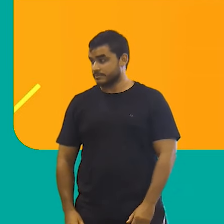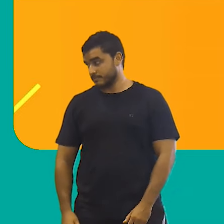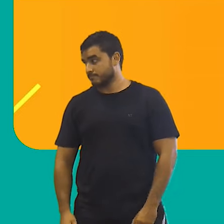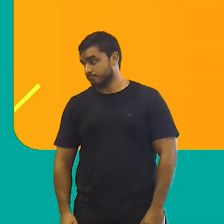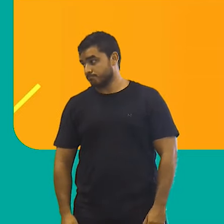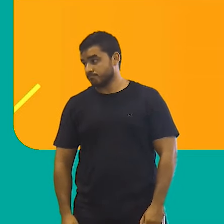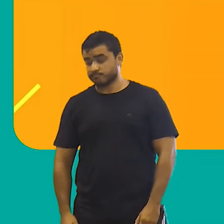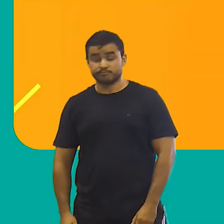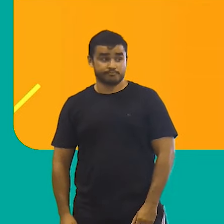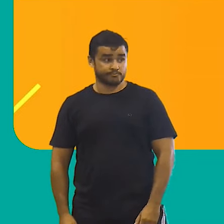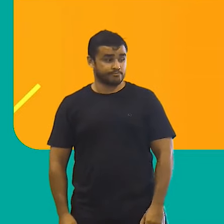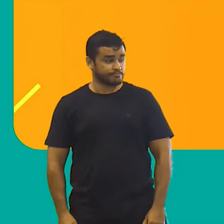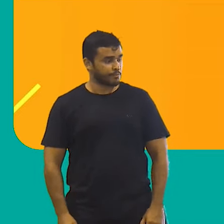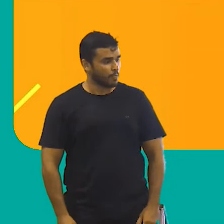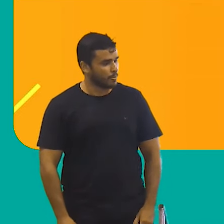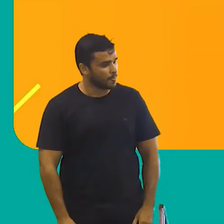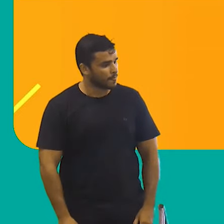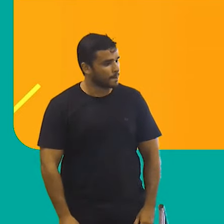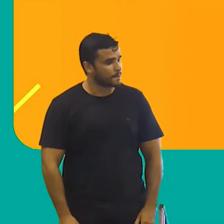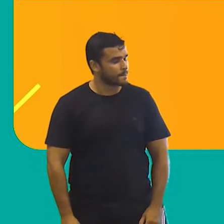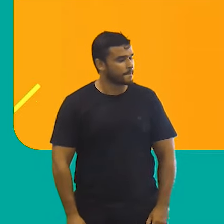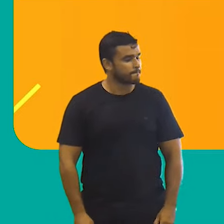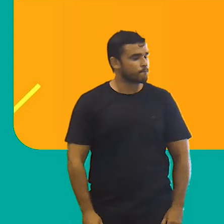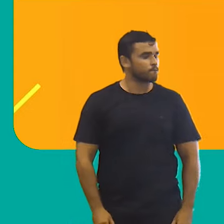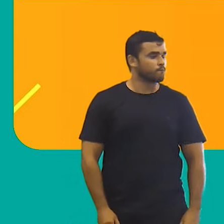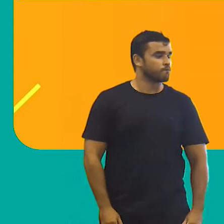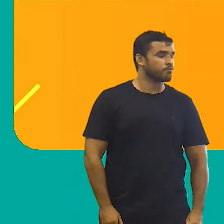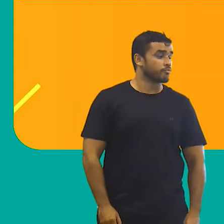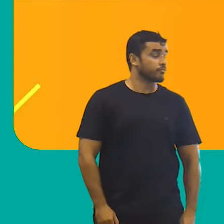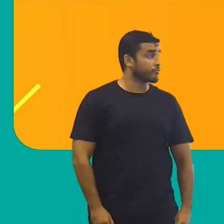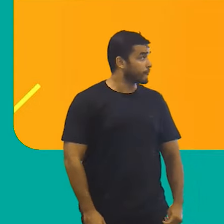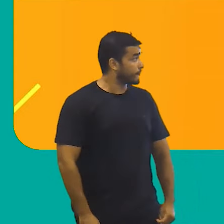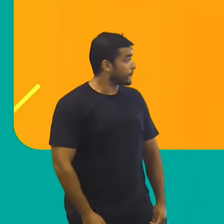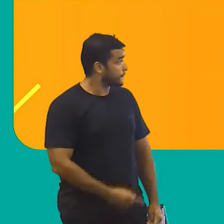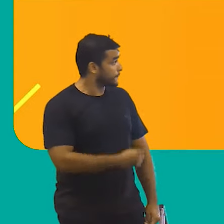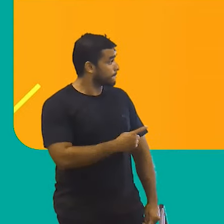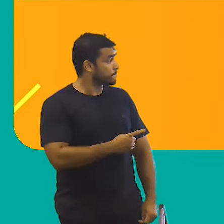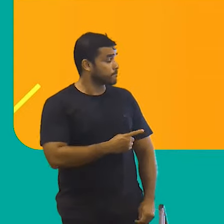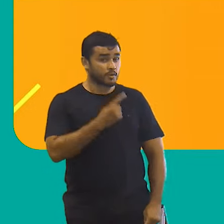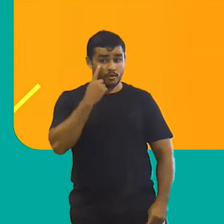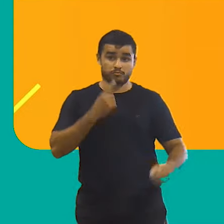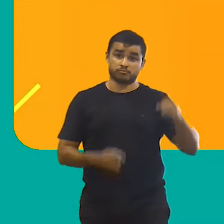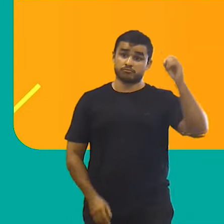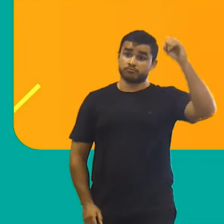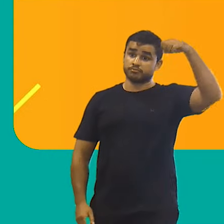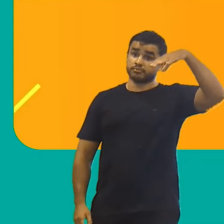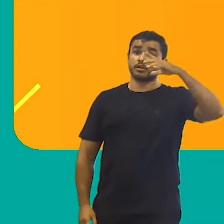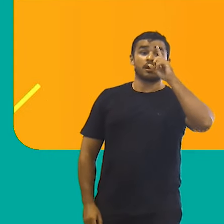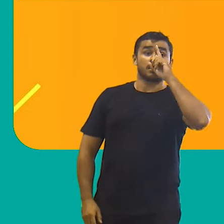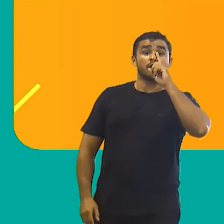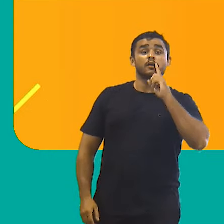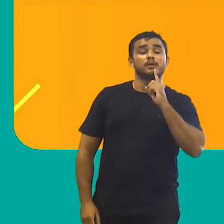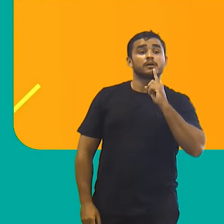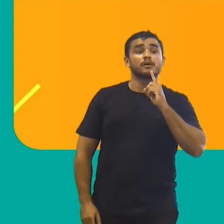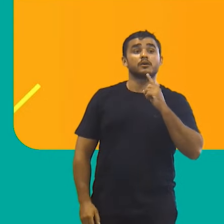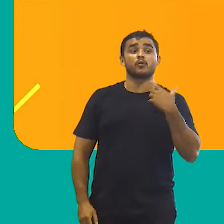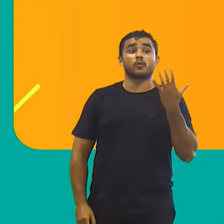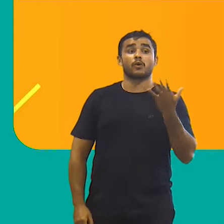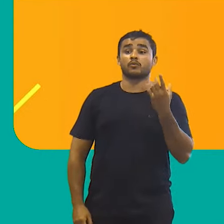Então, vamos começar. A energia que a incandescente gasta é a